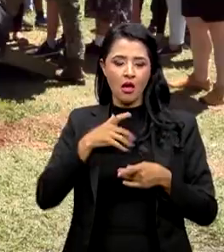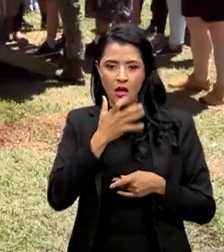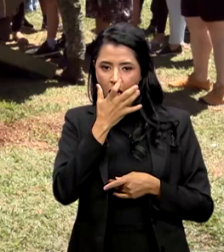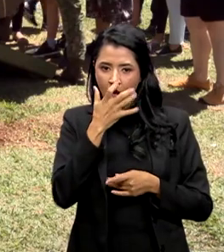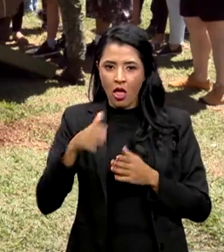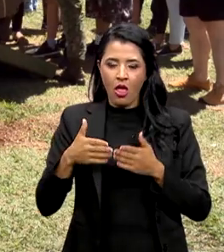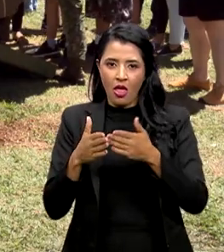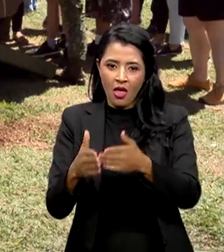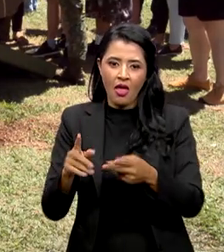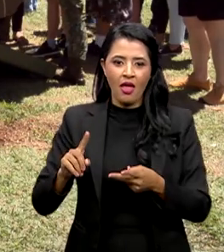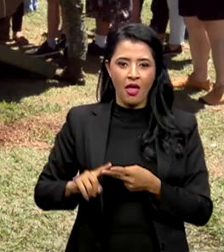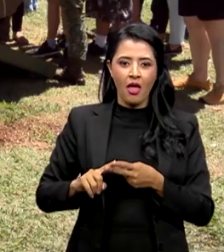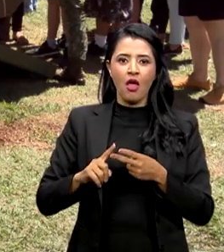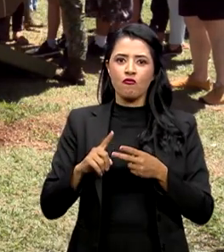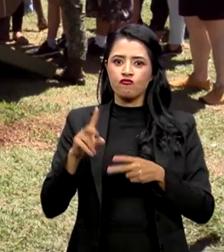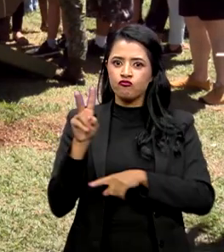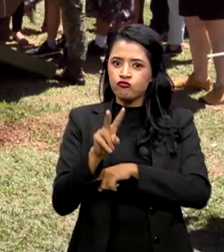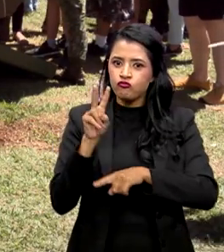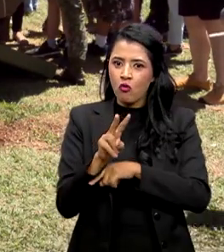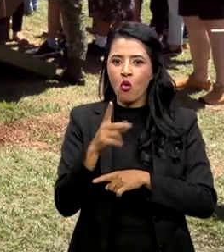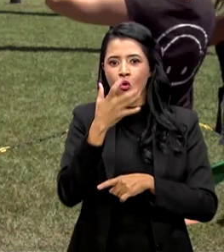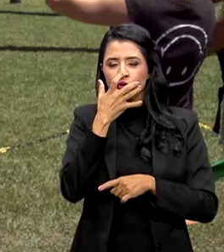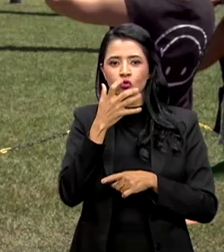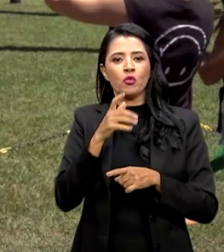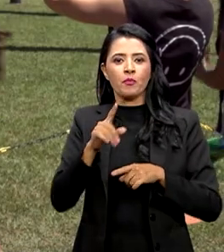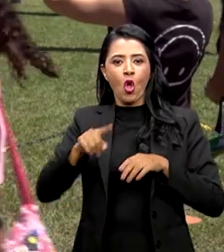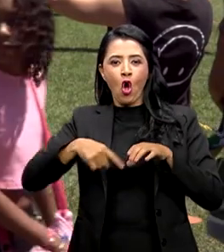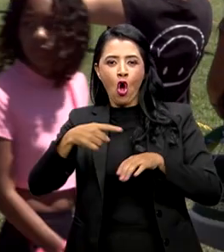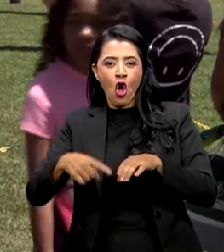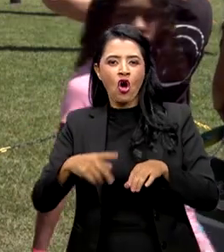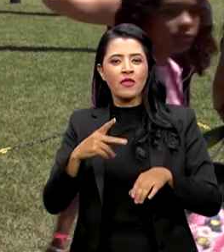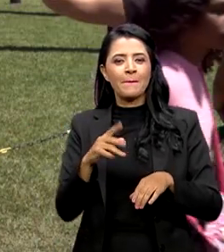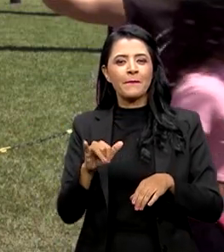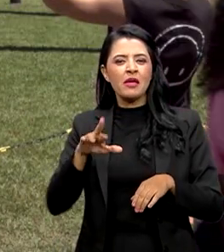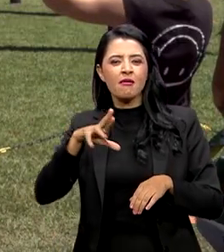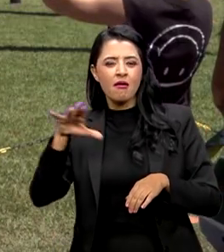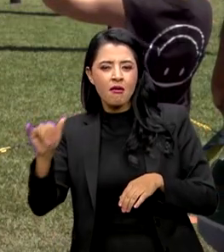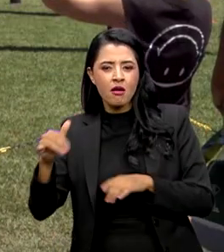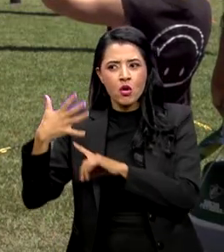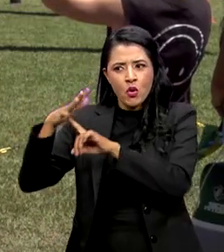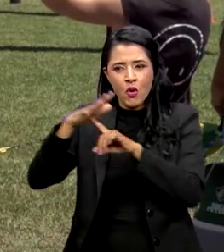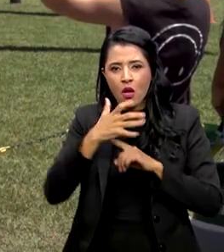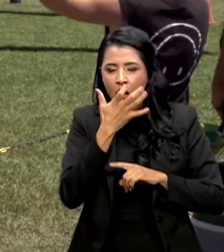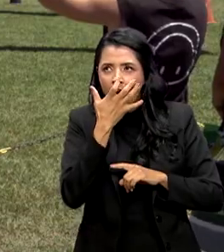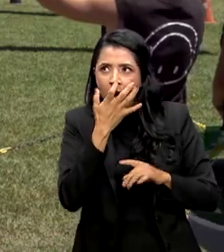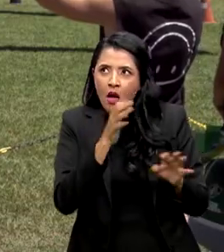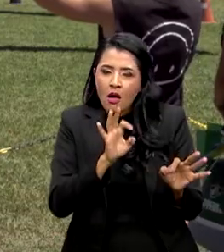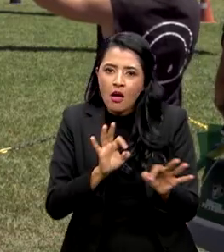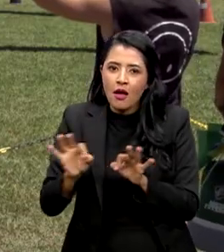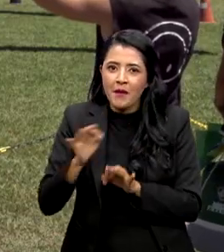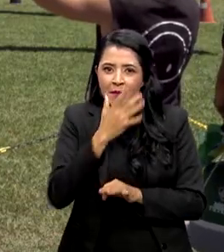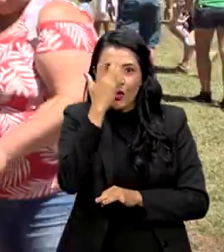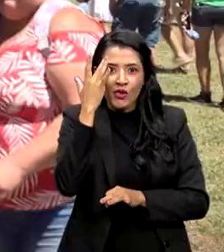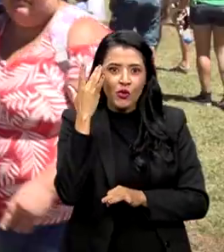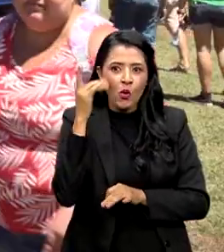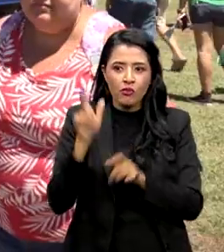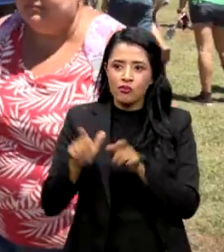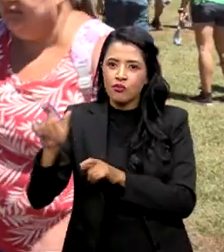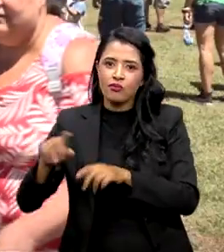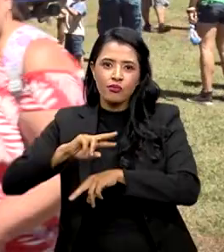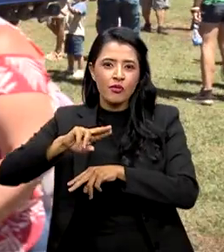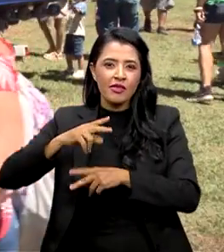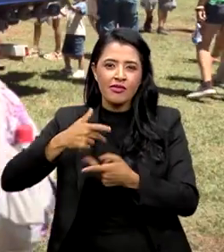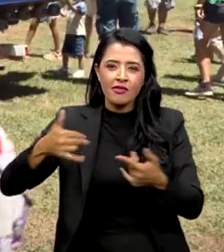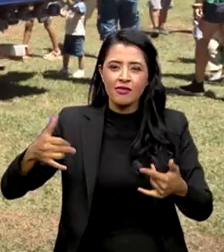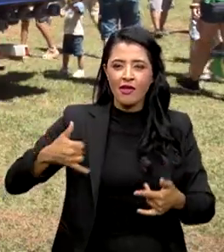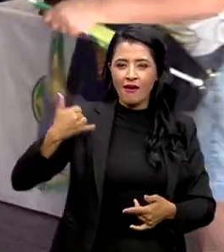os blindados especiais sobre rodas piranha e os helicópteros atraíram a atenção de todas as idades. Em um